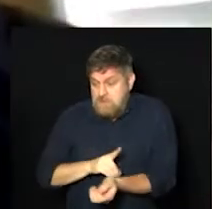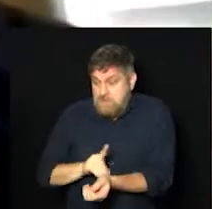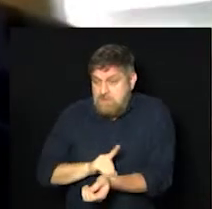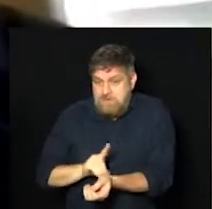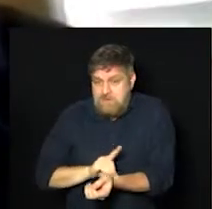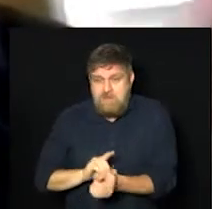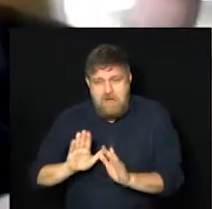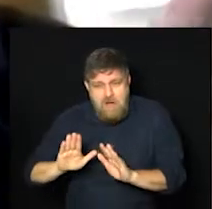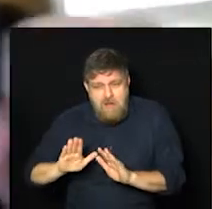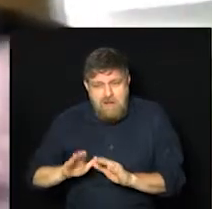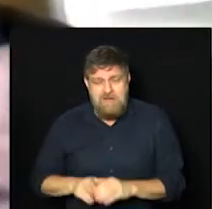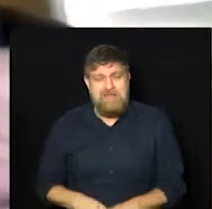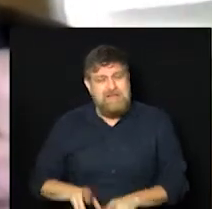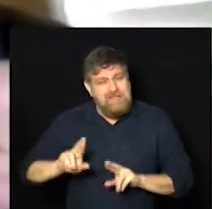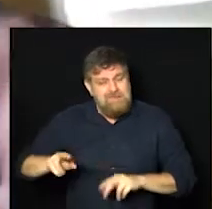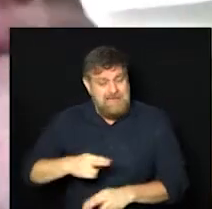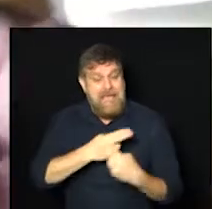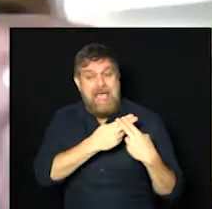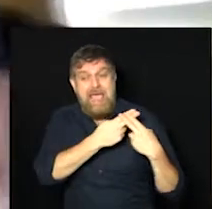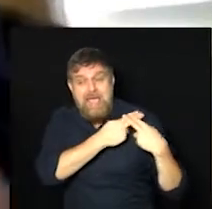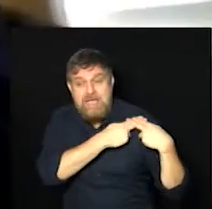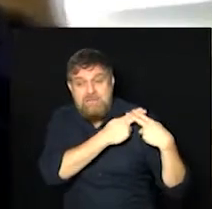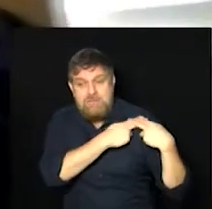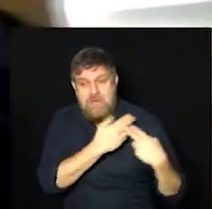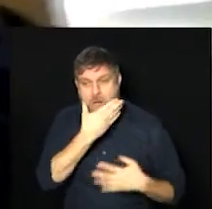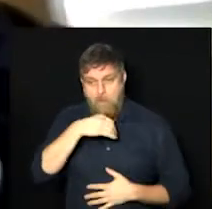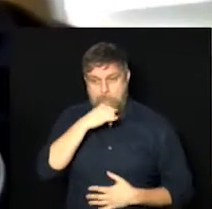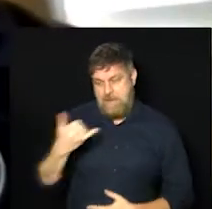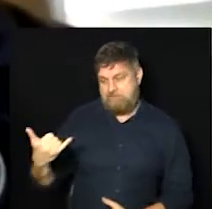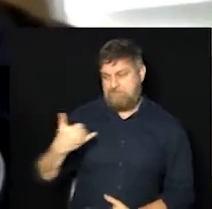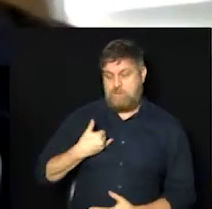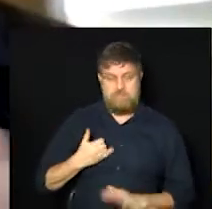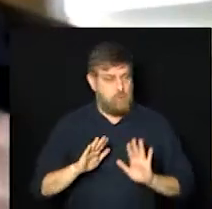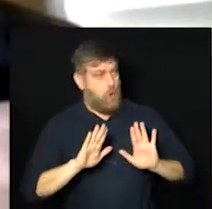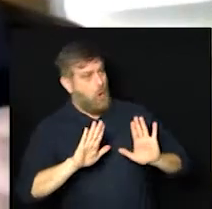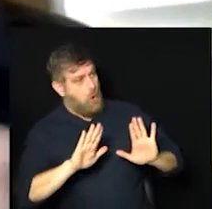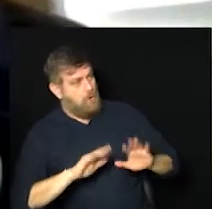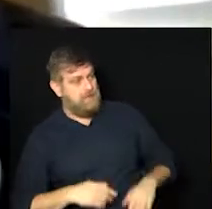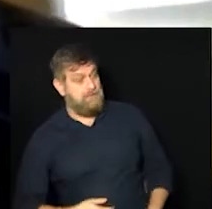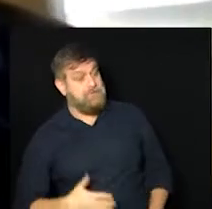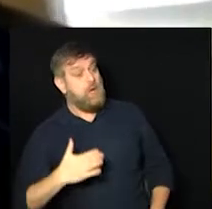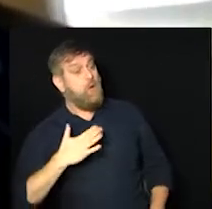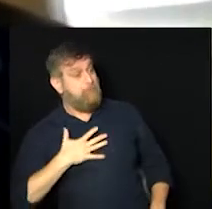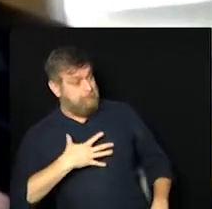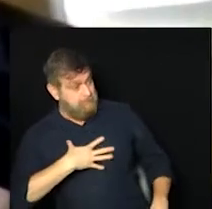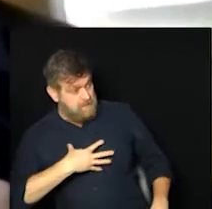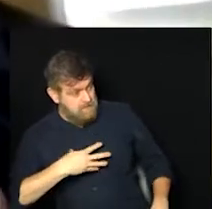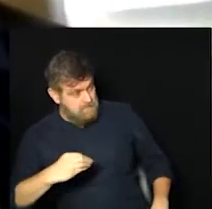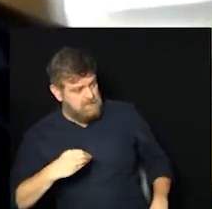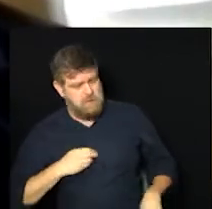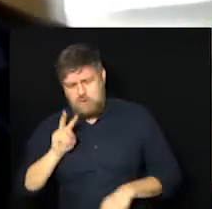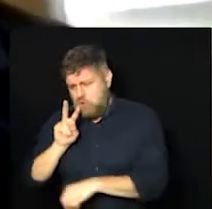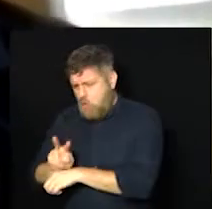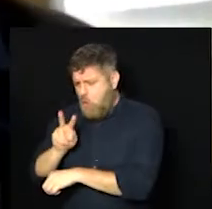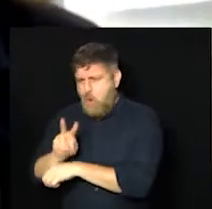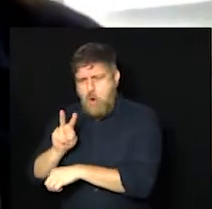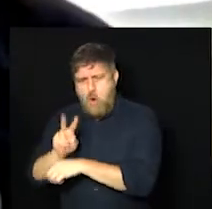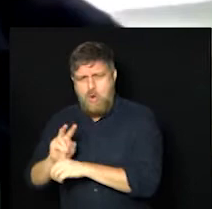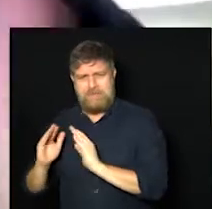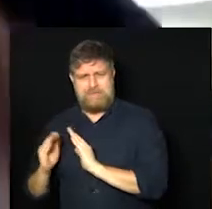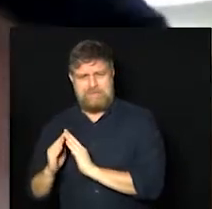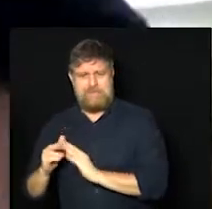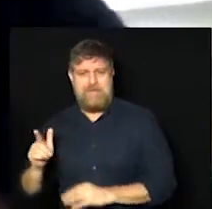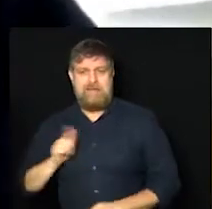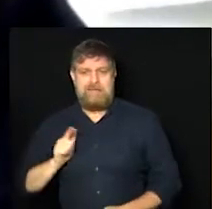é a responsabilidade. Eu digo para você o seguinte, um pai falou para mim, falou, olha, Jefferson, o meu filho, nós nos cuidamos muito dentro de casa, até porque eu tenho